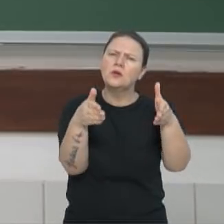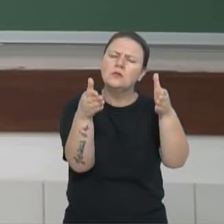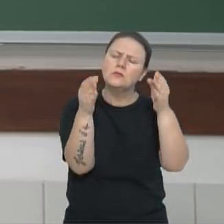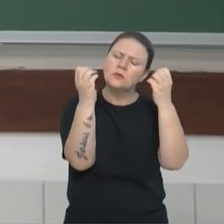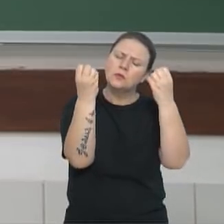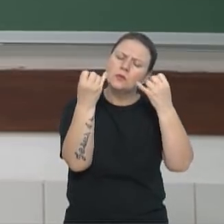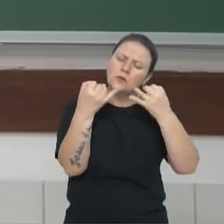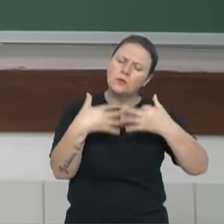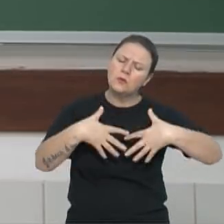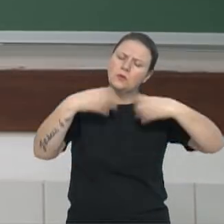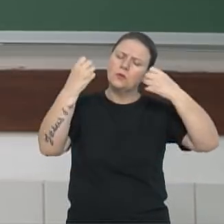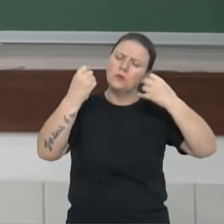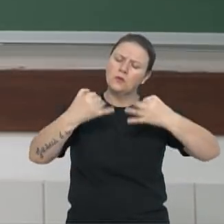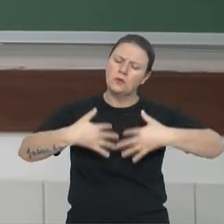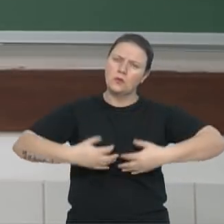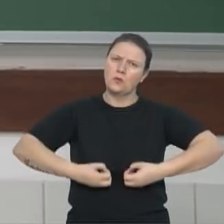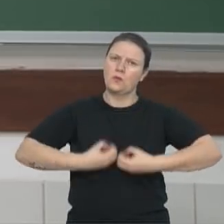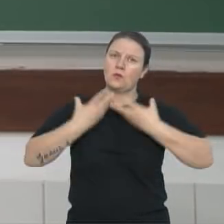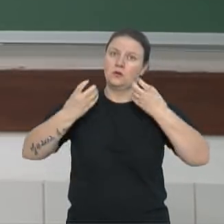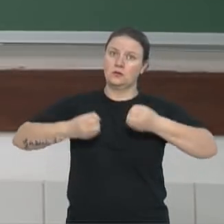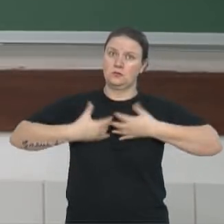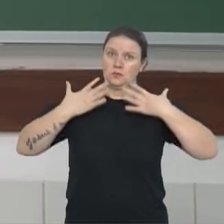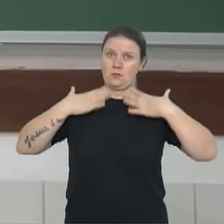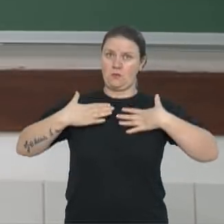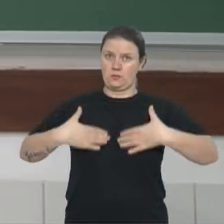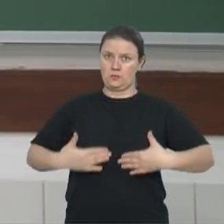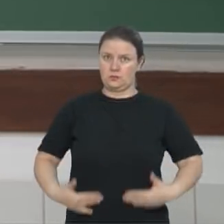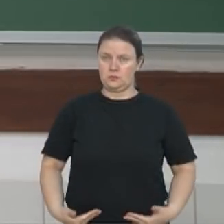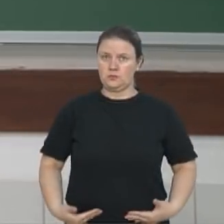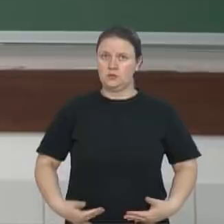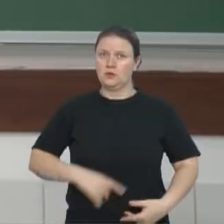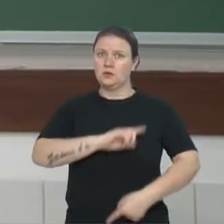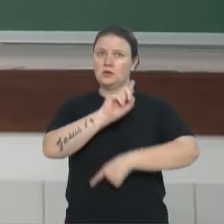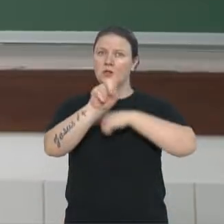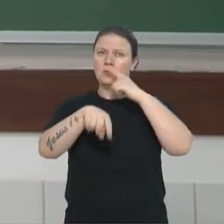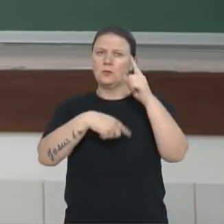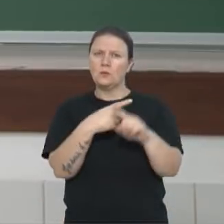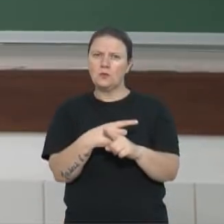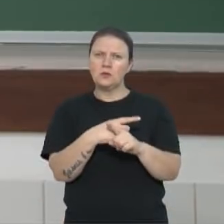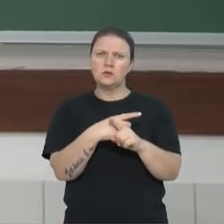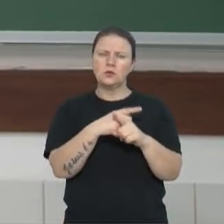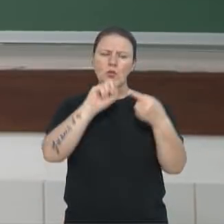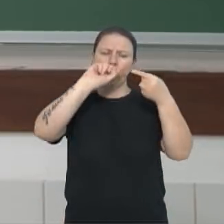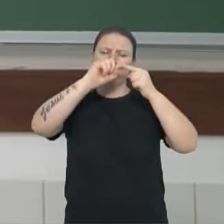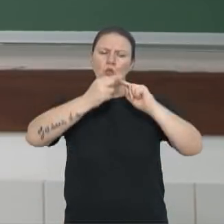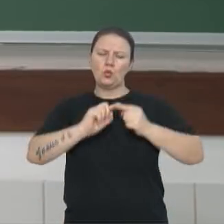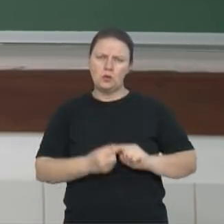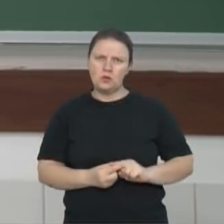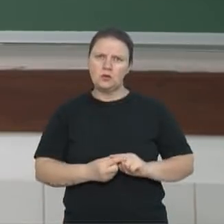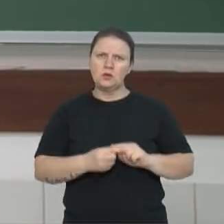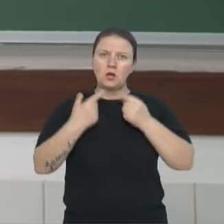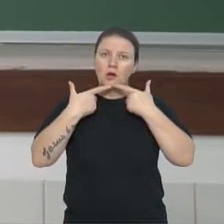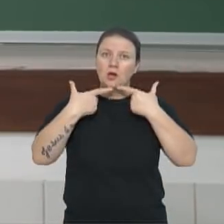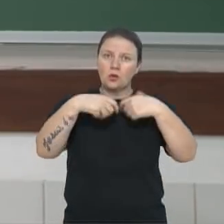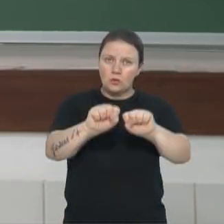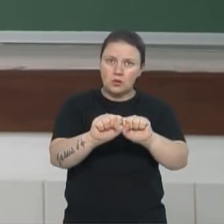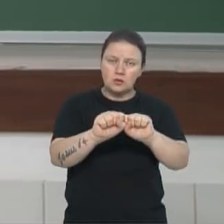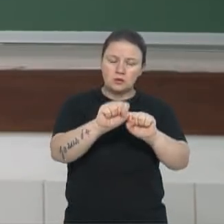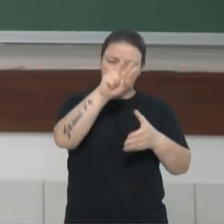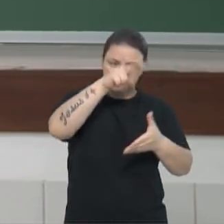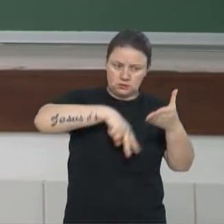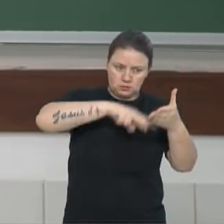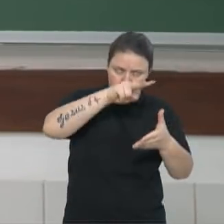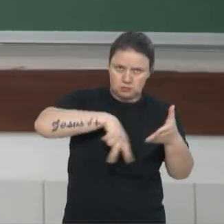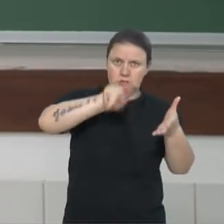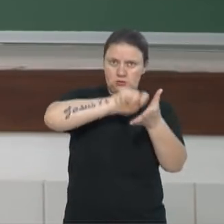falar de expressão corporal e num determinado momento da aula a gente fez uma relação entre linguagem verbal e não verbal, porque é importante que a